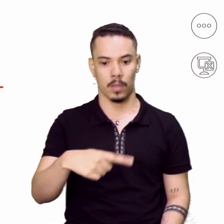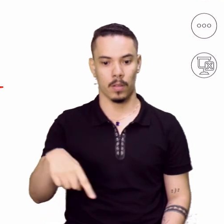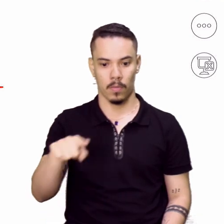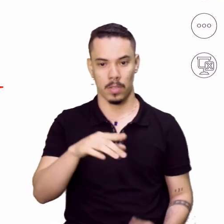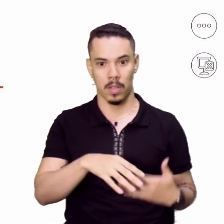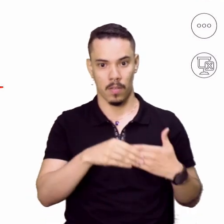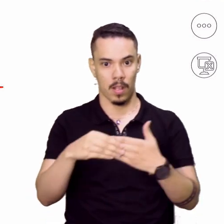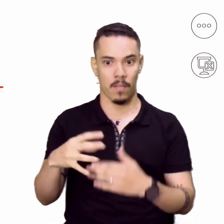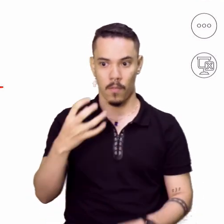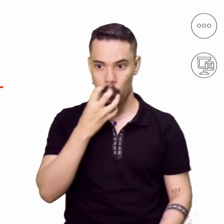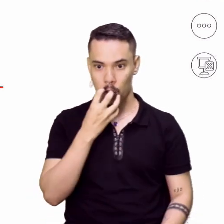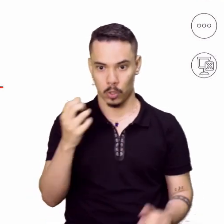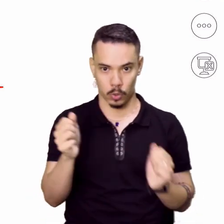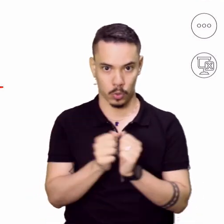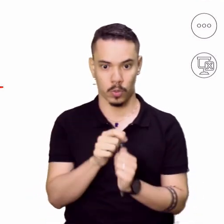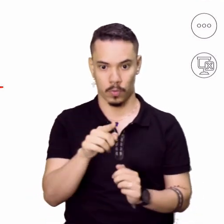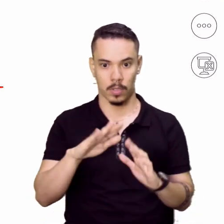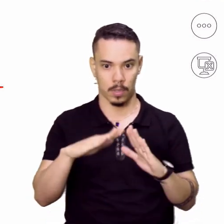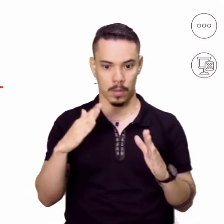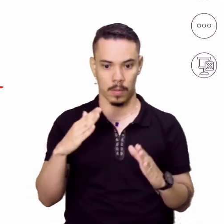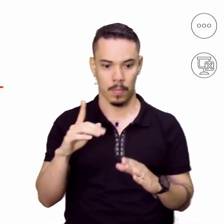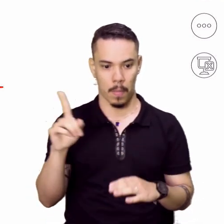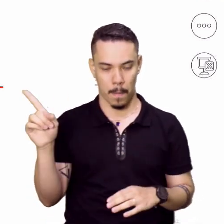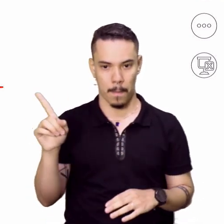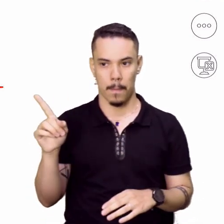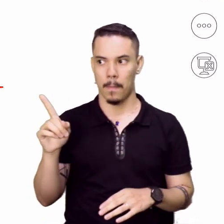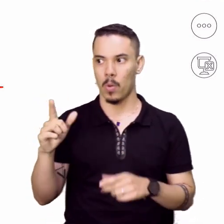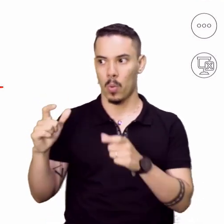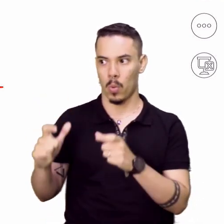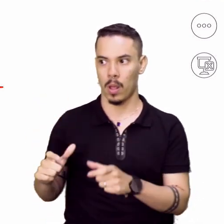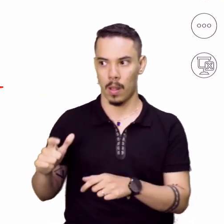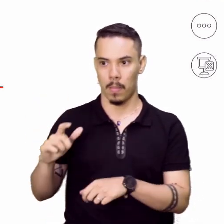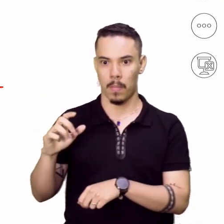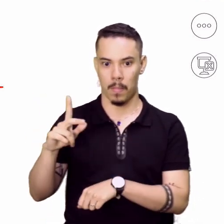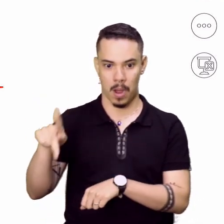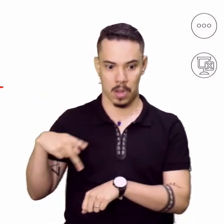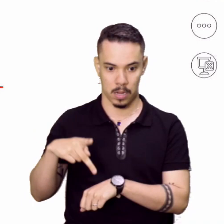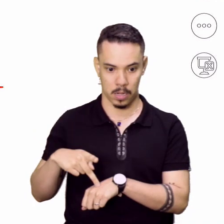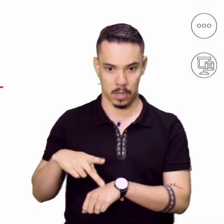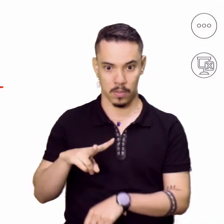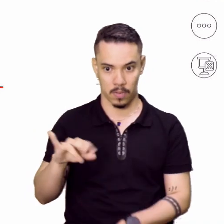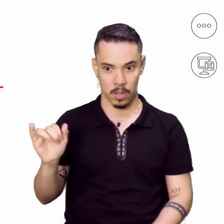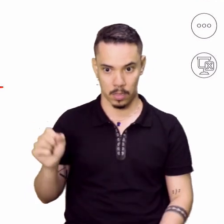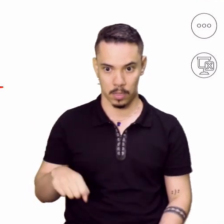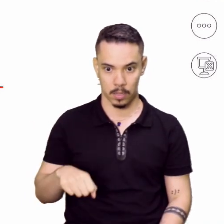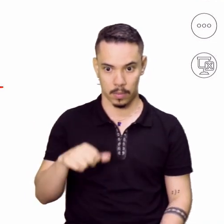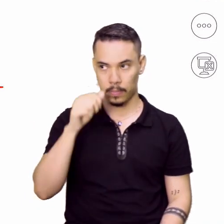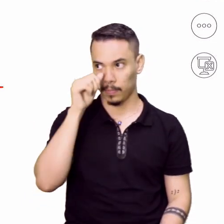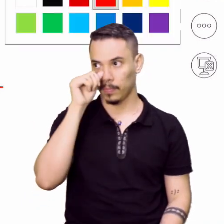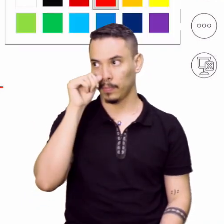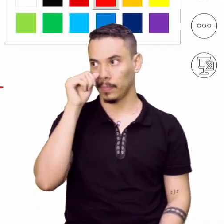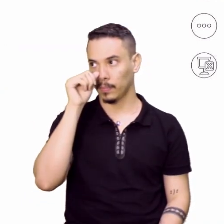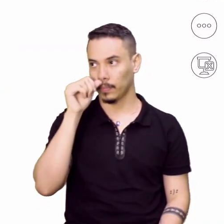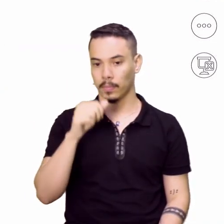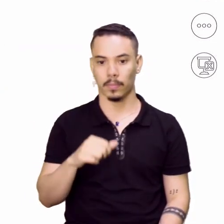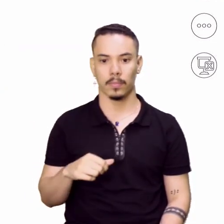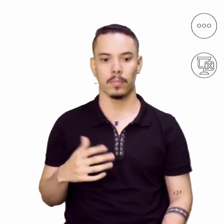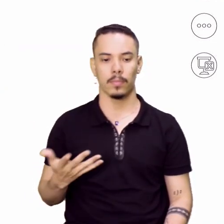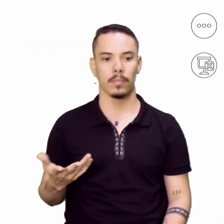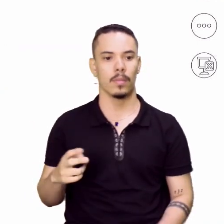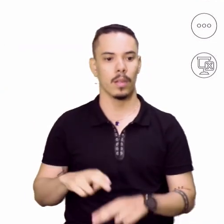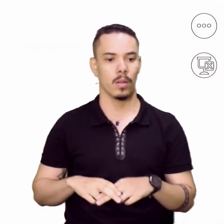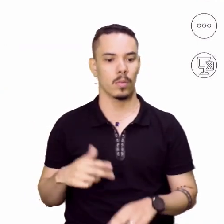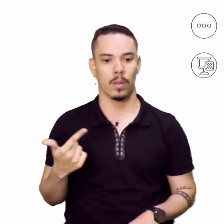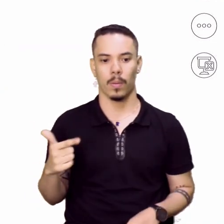cachorro para com você para Escócia então perguntas eu vou colocar o na frente quando eu não tenho um